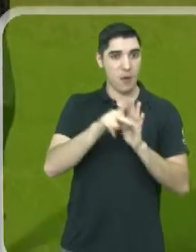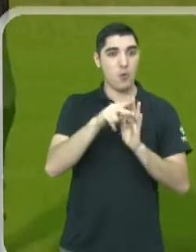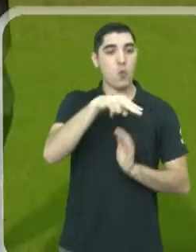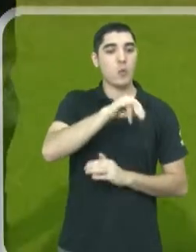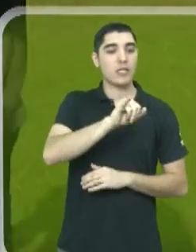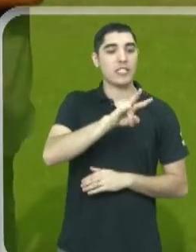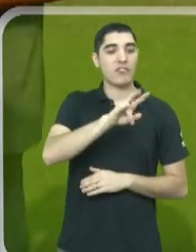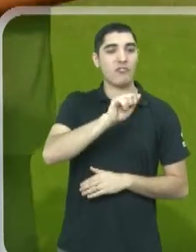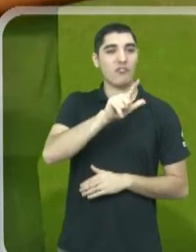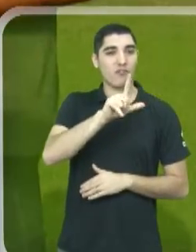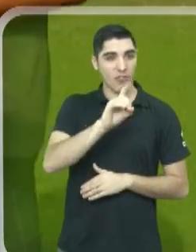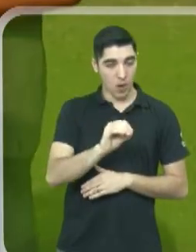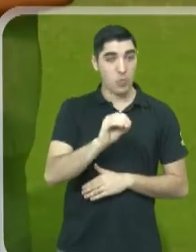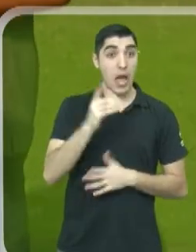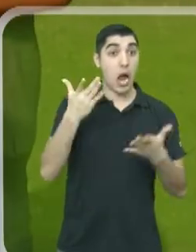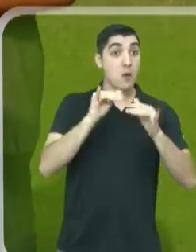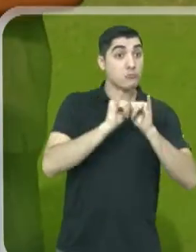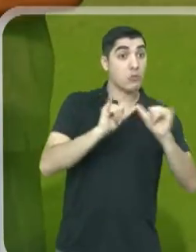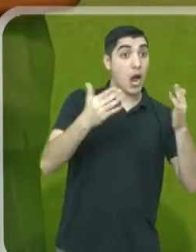anunciou, o